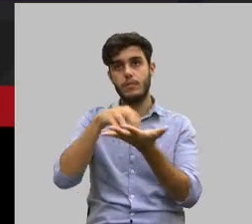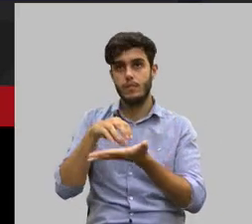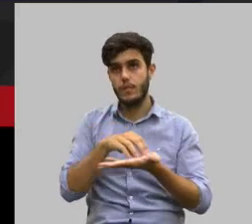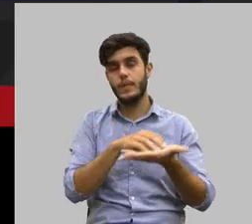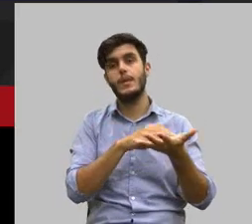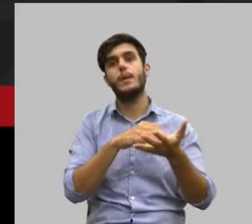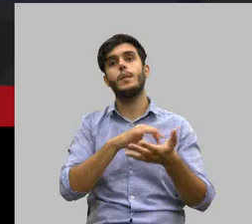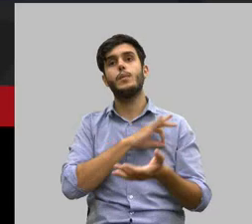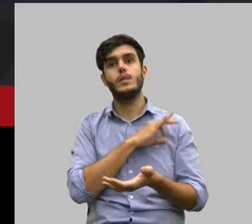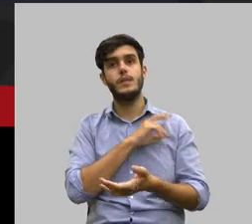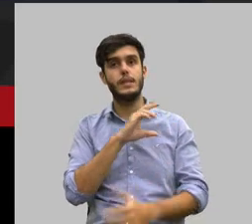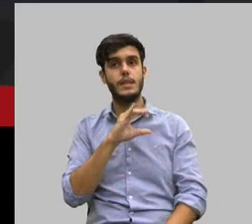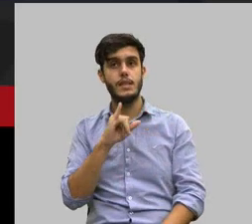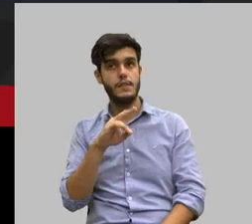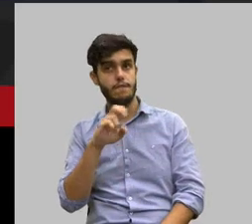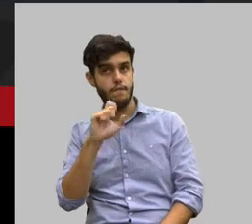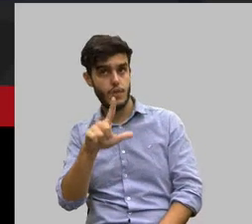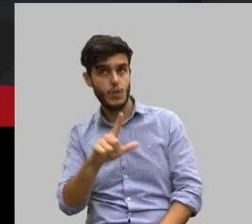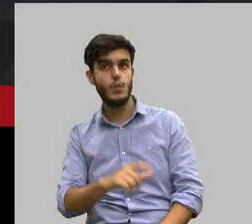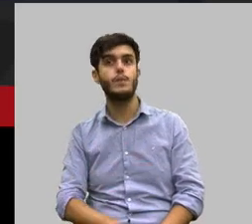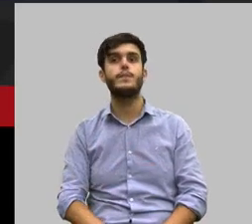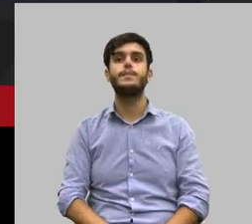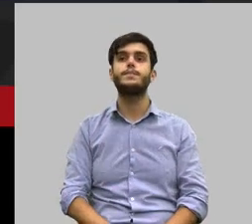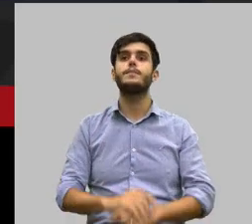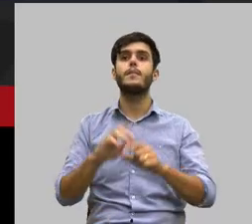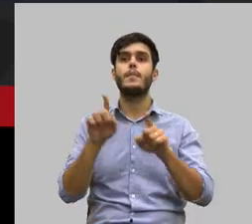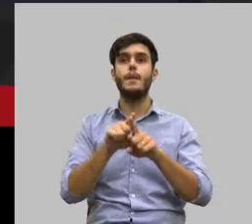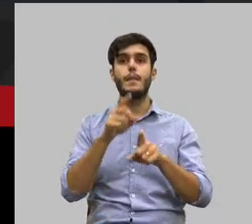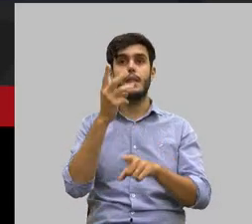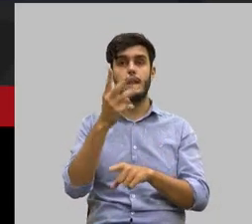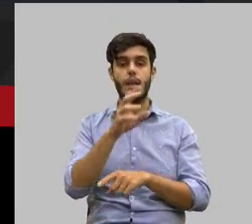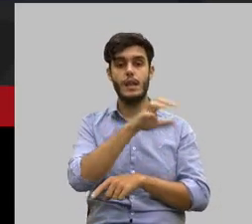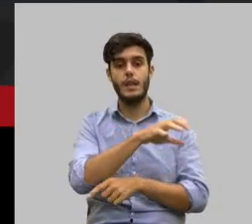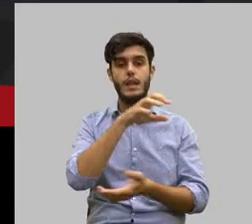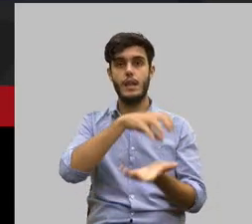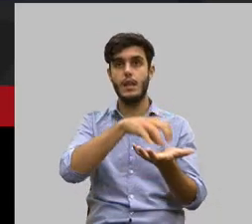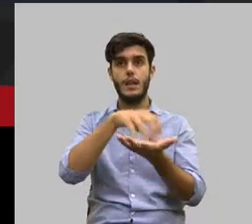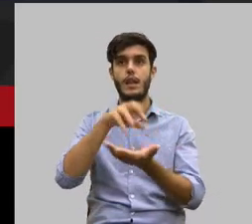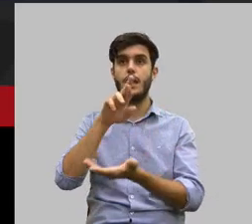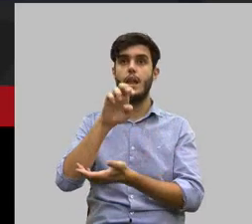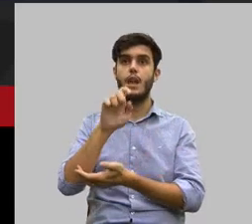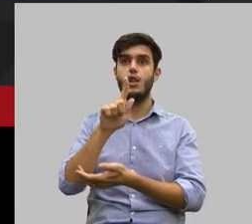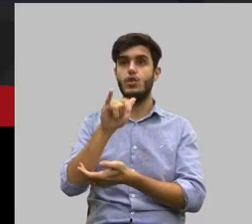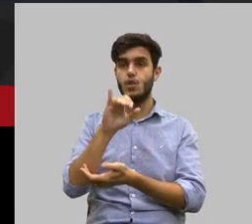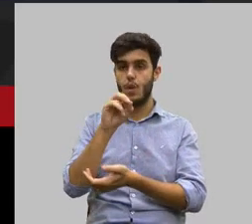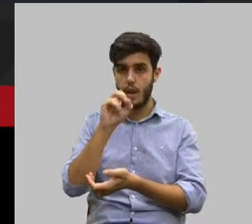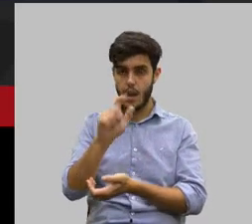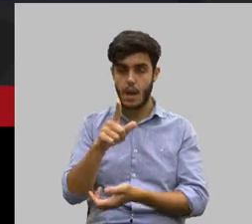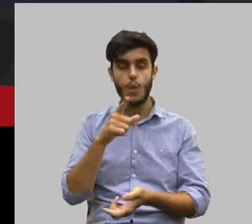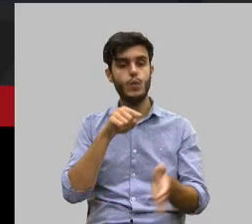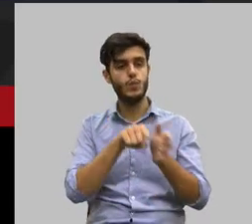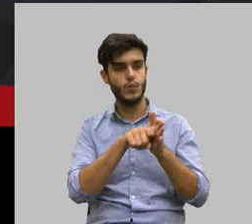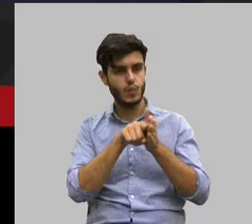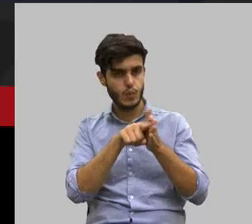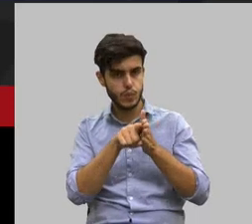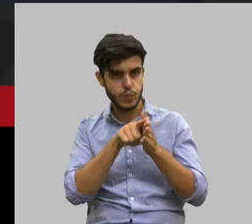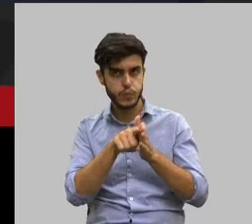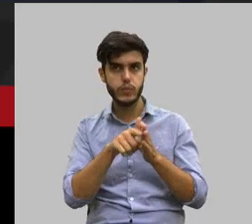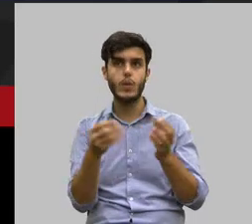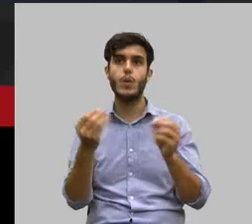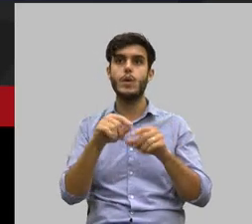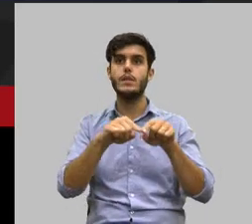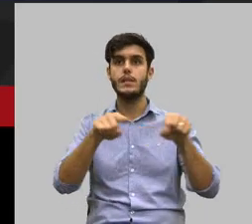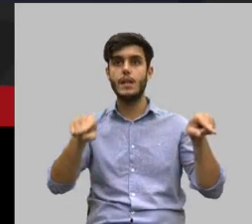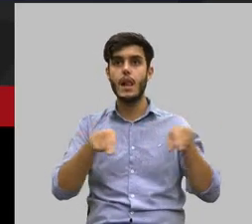também estamos eh já em três regionais né finalizando os estudos para implementação da sala lilás